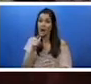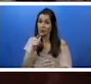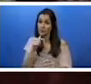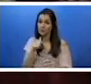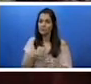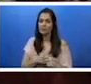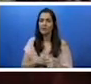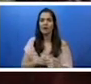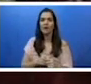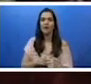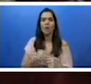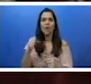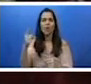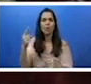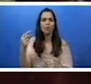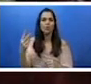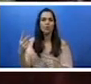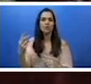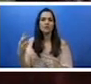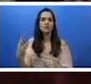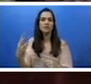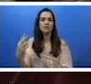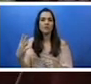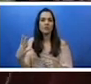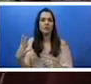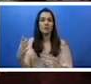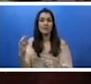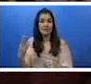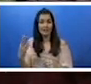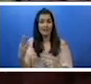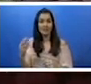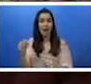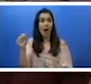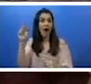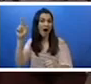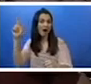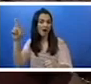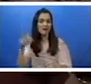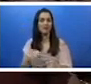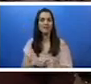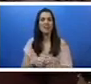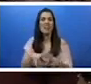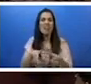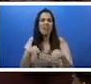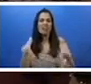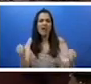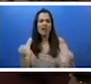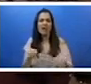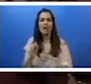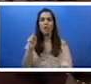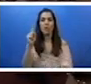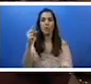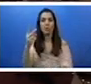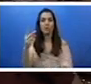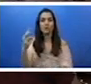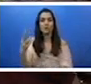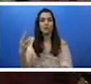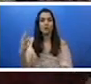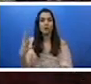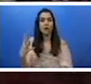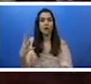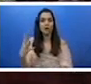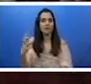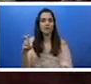No ar, 1, 2, 3. E na terra? Vamos começar por aqui. 1, 2,